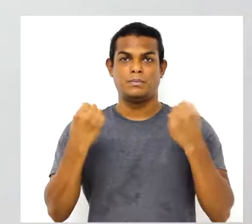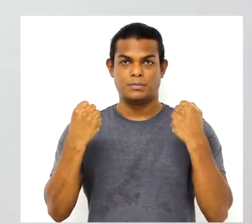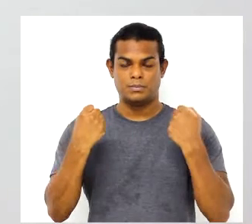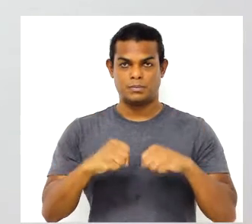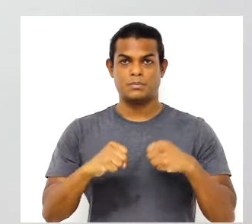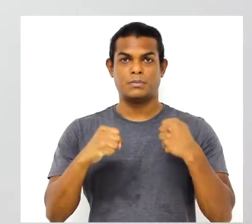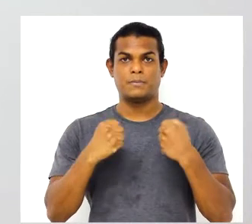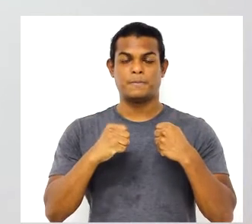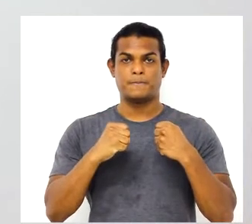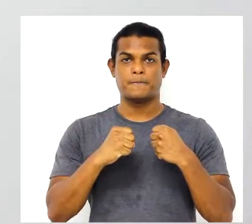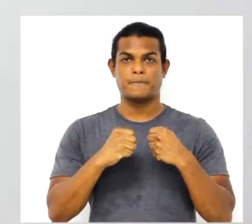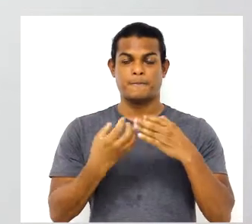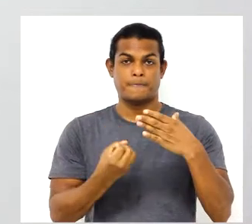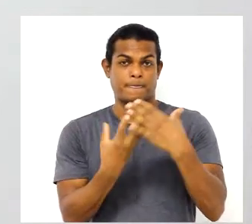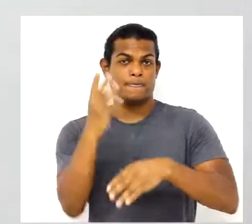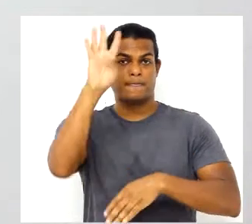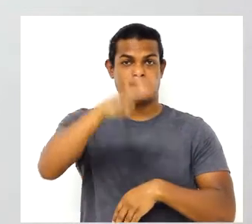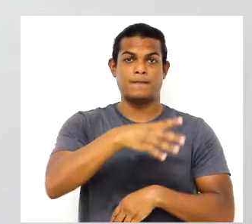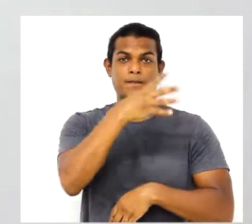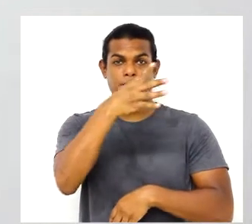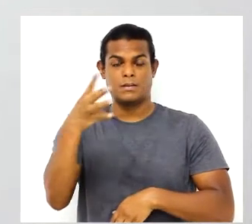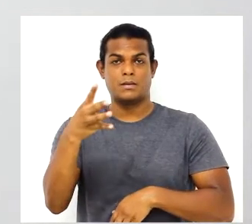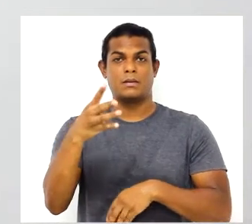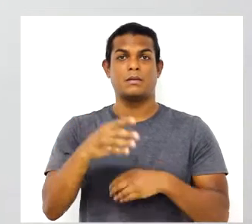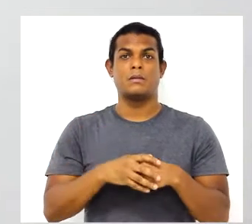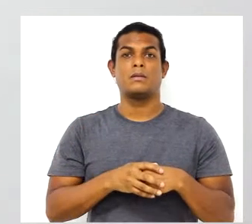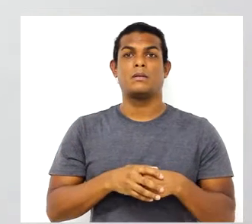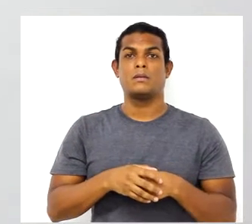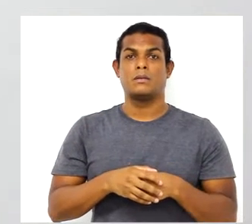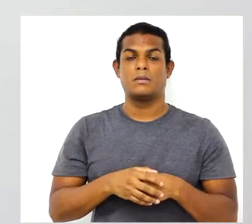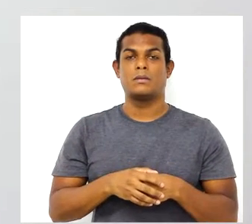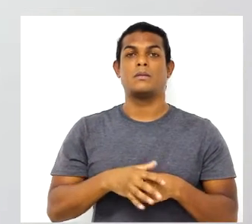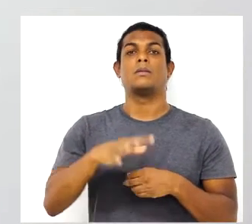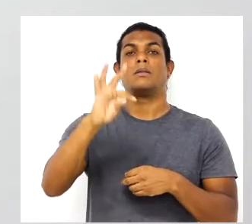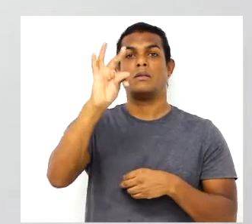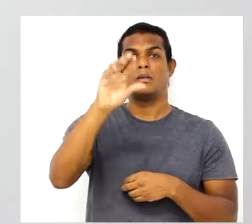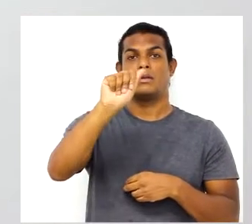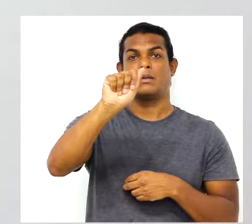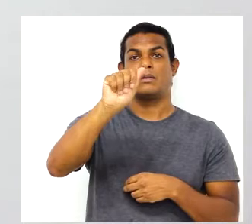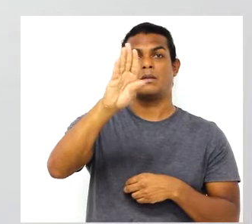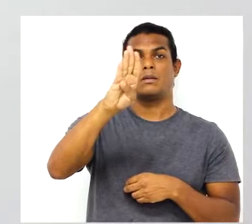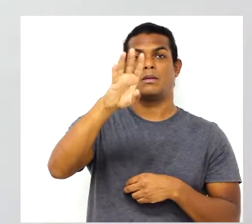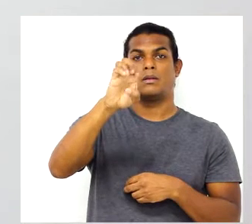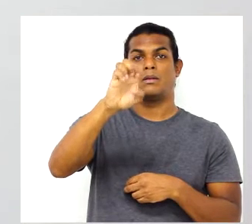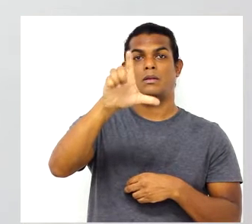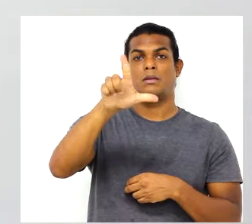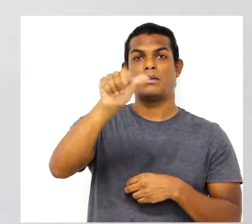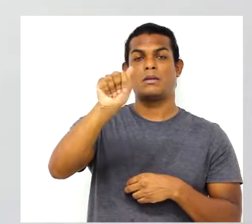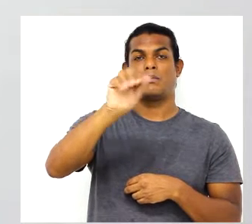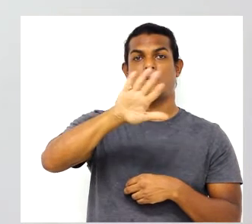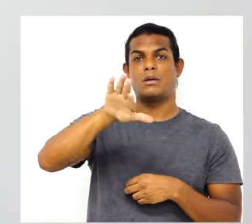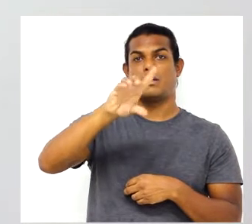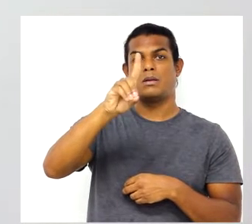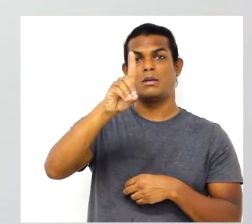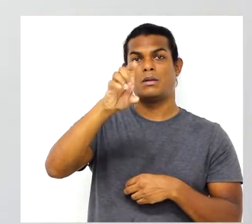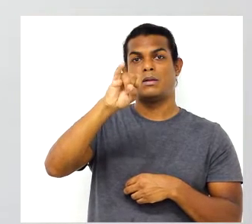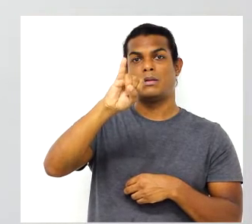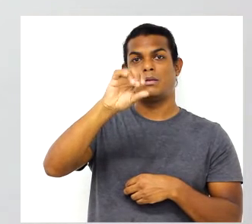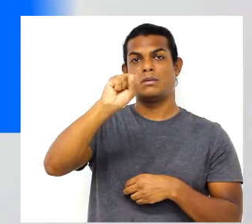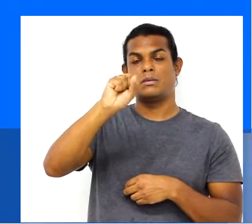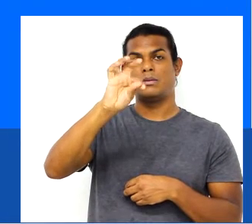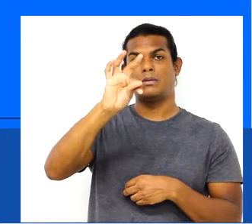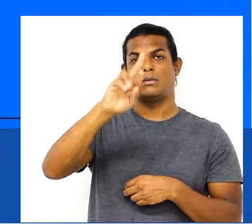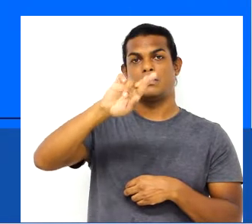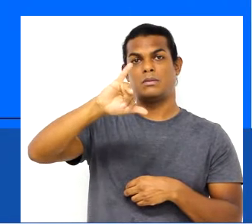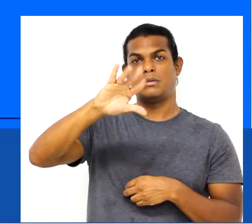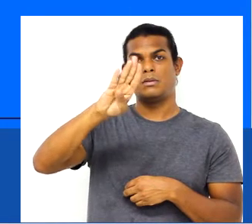ainda construir uma tabela, essa chamada tabela de distribuição de frequência simples. Veja como é fácil.